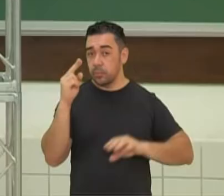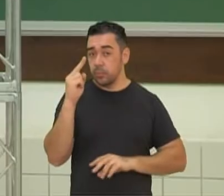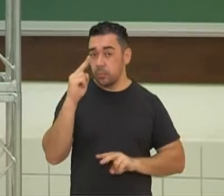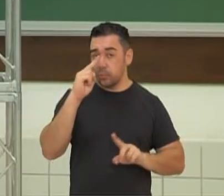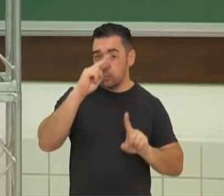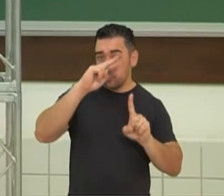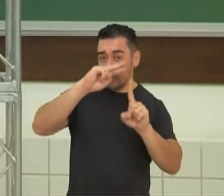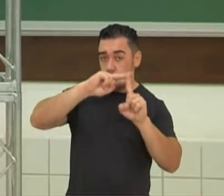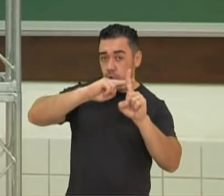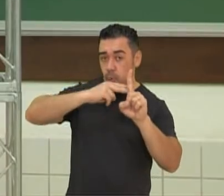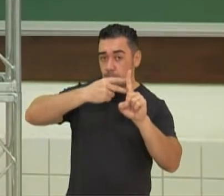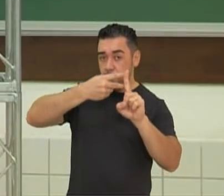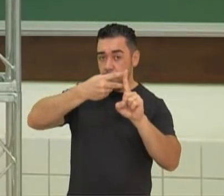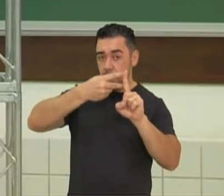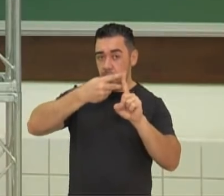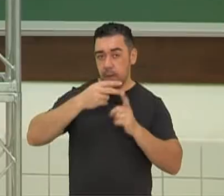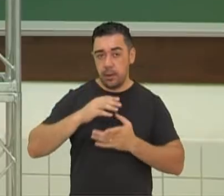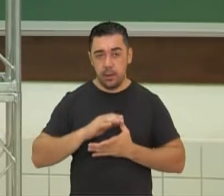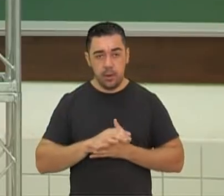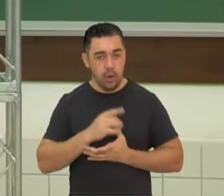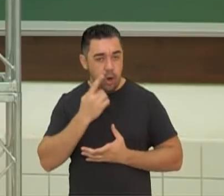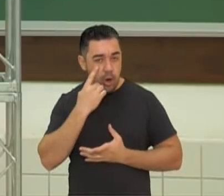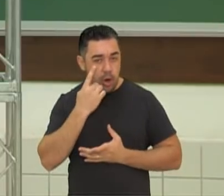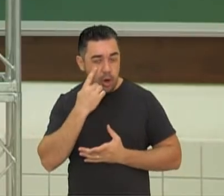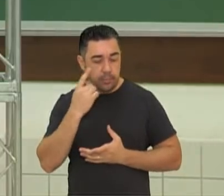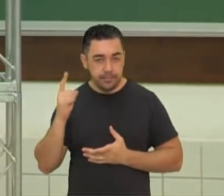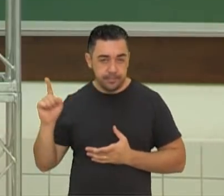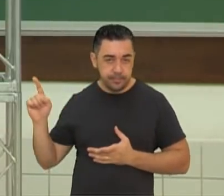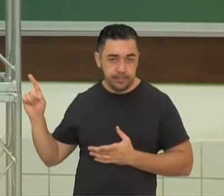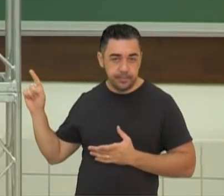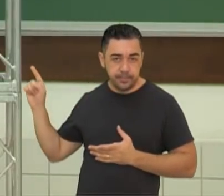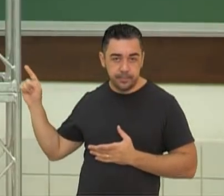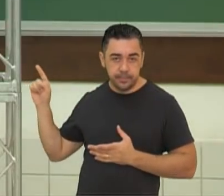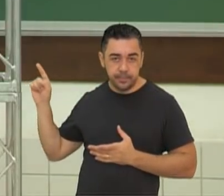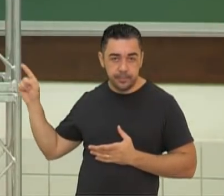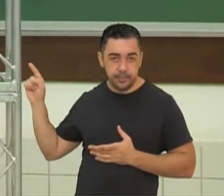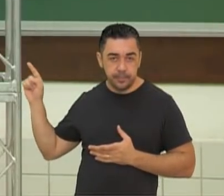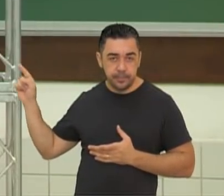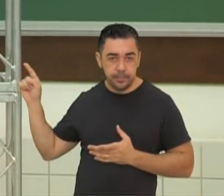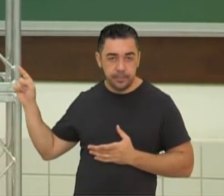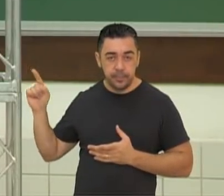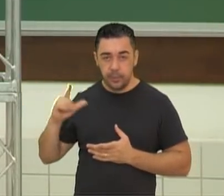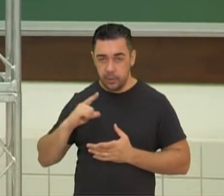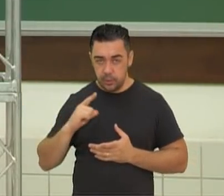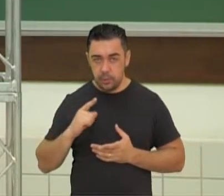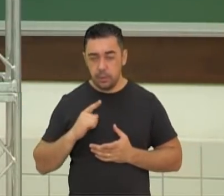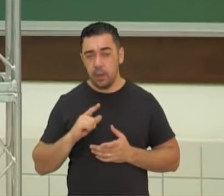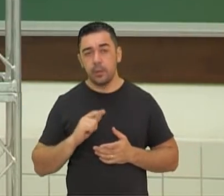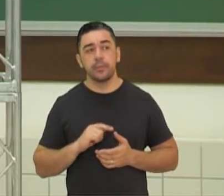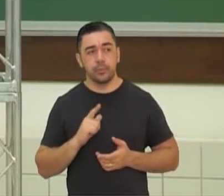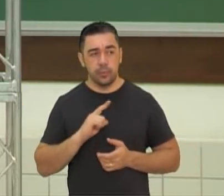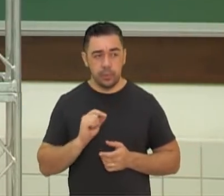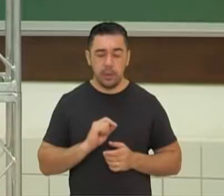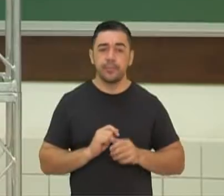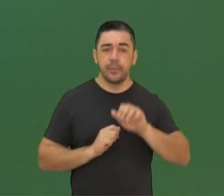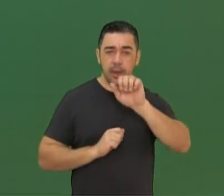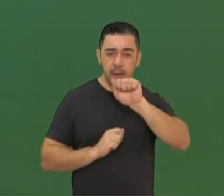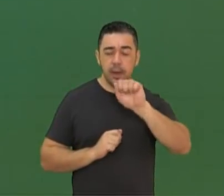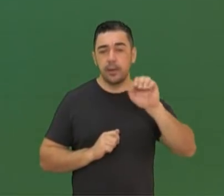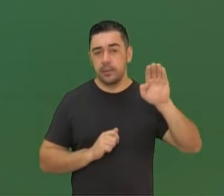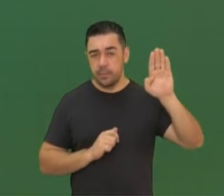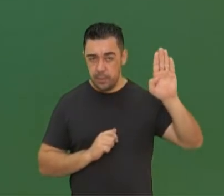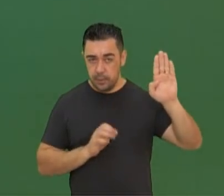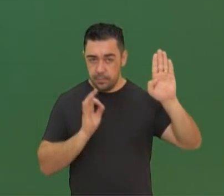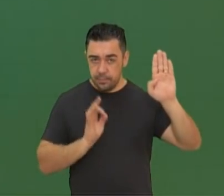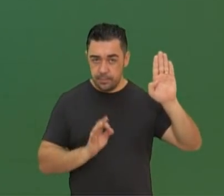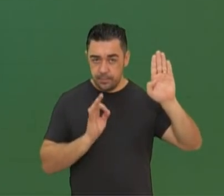uma olhadinha aqui comigo no quadro, como eu fiz os desenhos. Eu tenho um retângulo aqui de comprimento A e largura B,